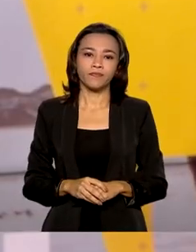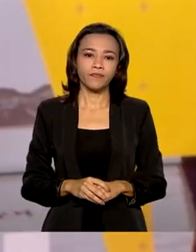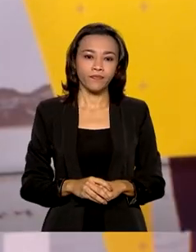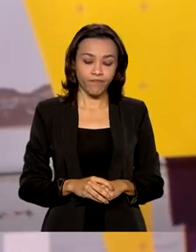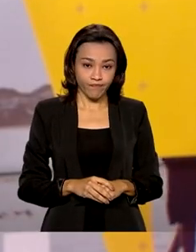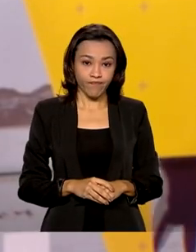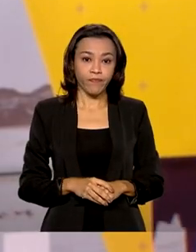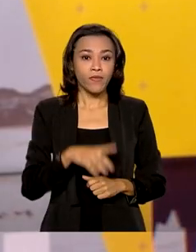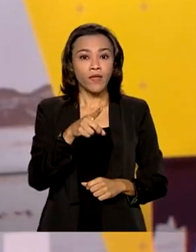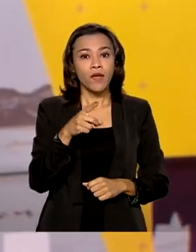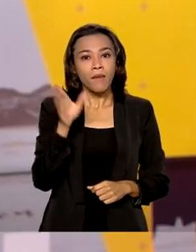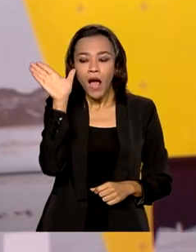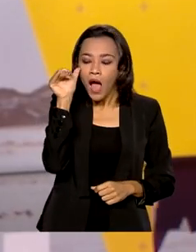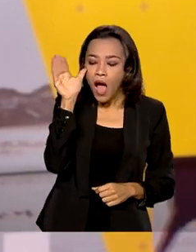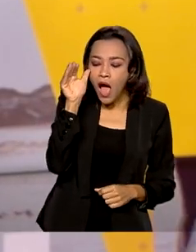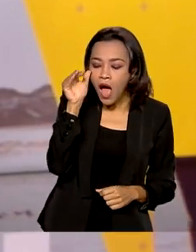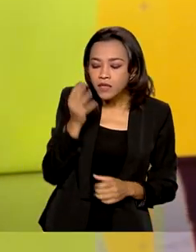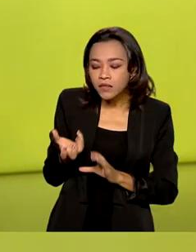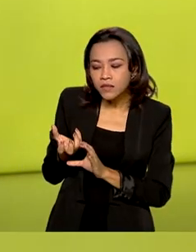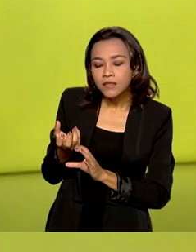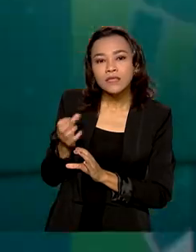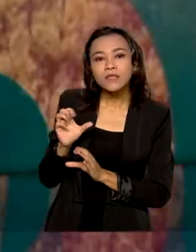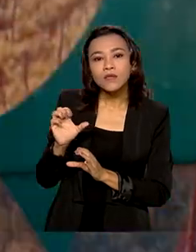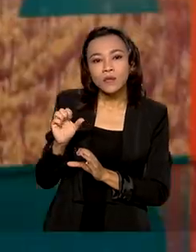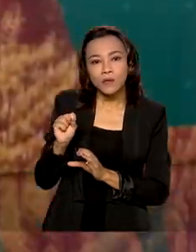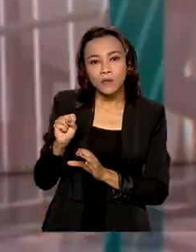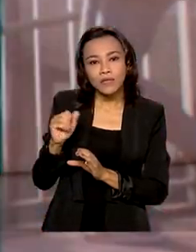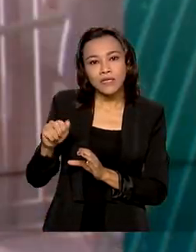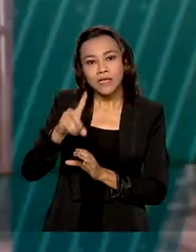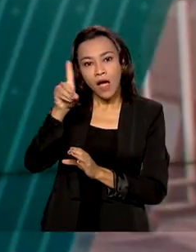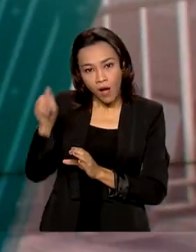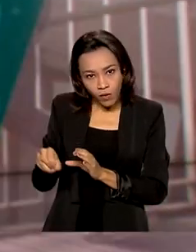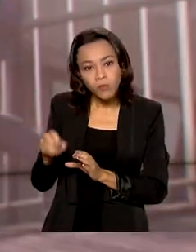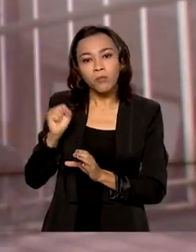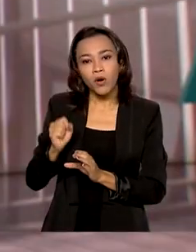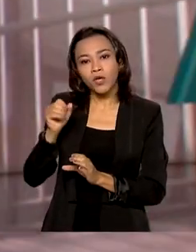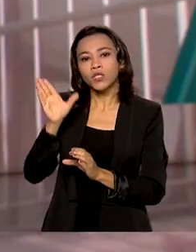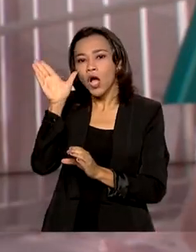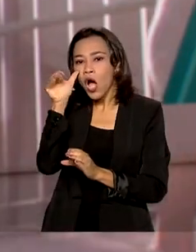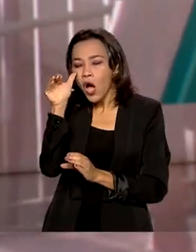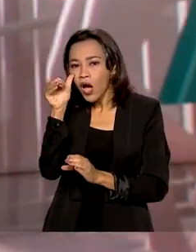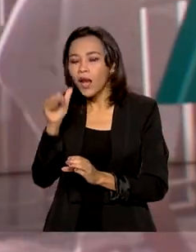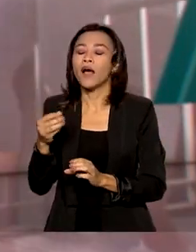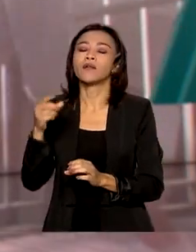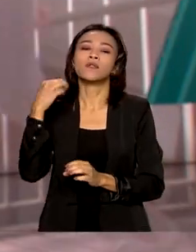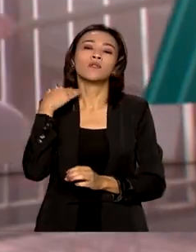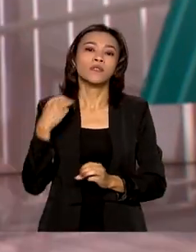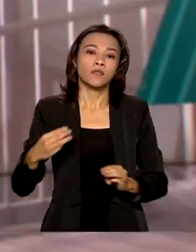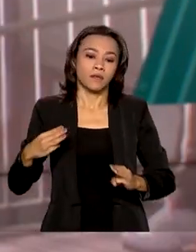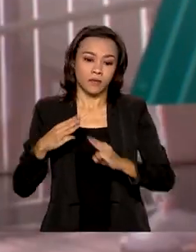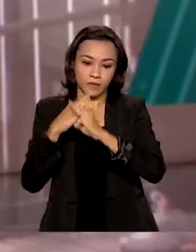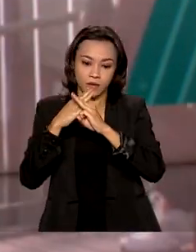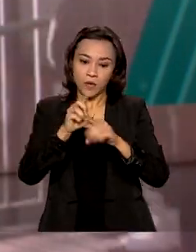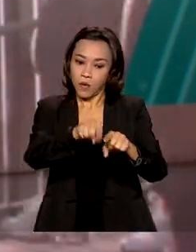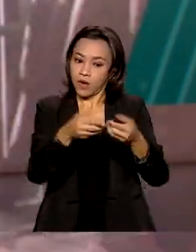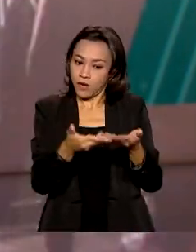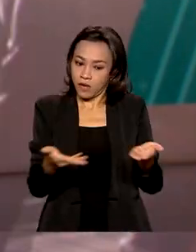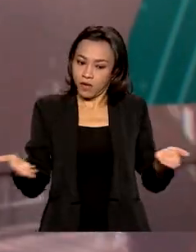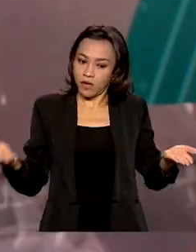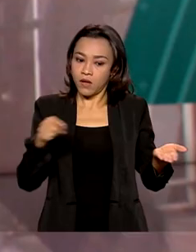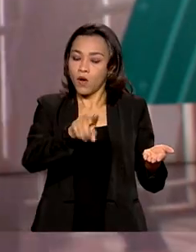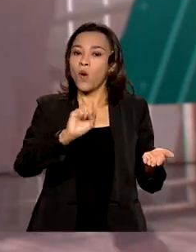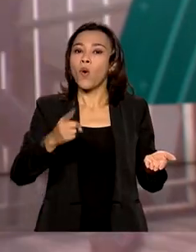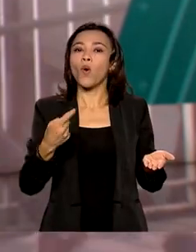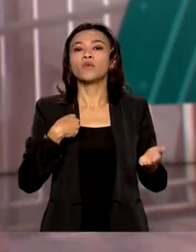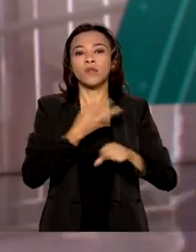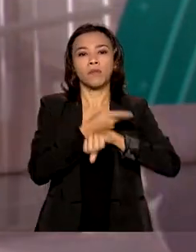a consulta ao saldo do FGTS pode ser feita no site da Caixa pelo aplicativo FGTS e também no balcão